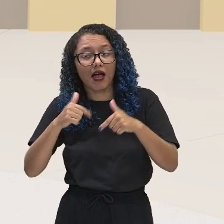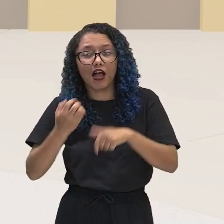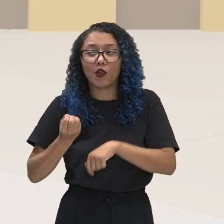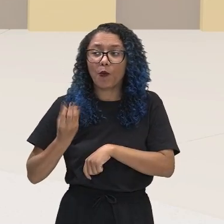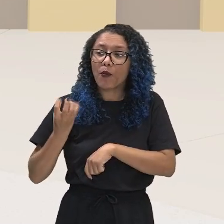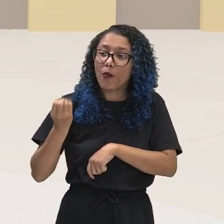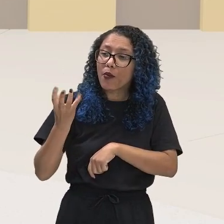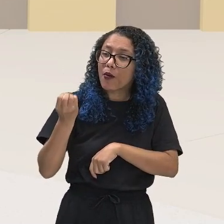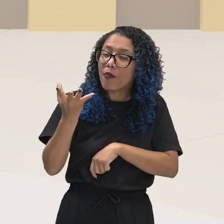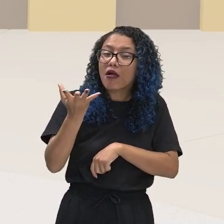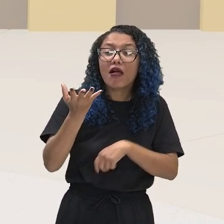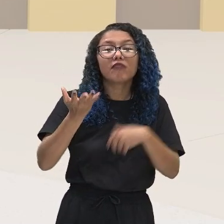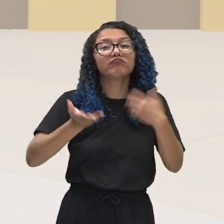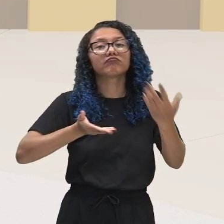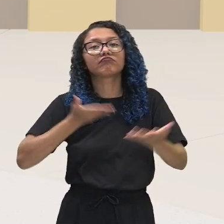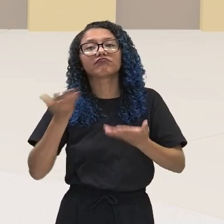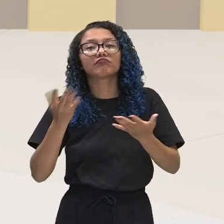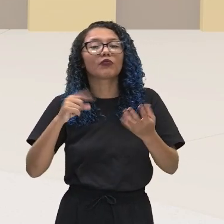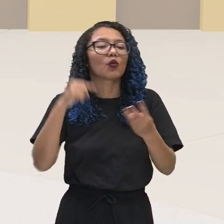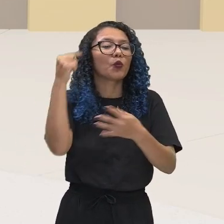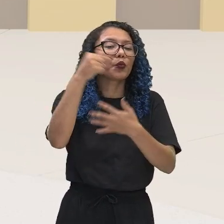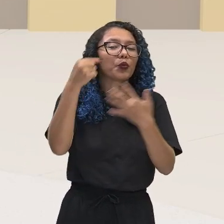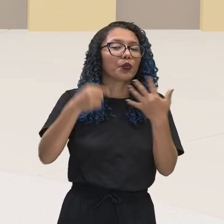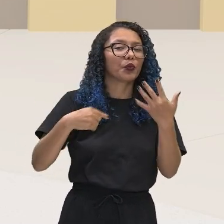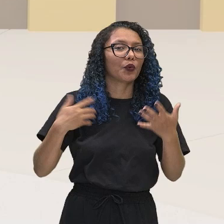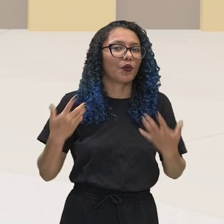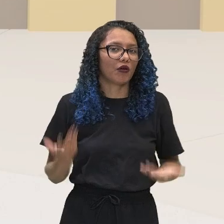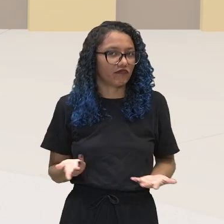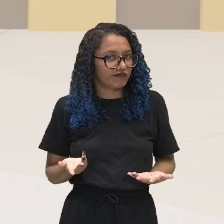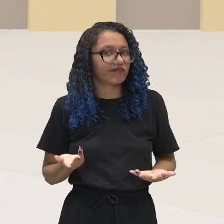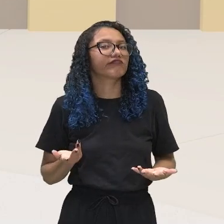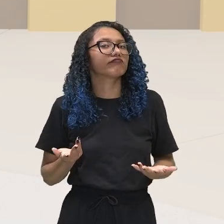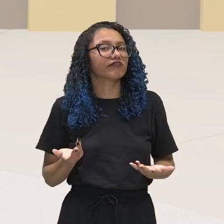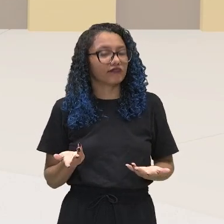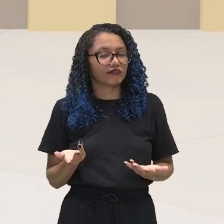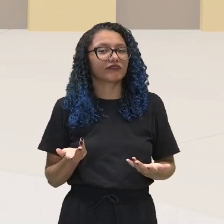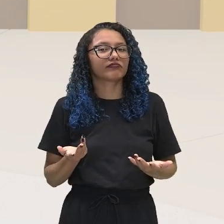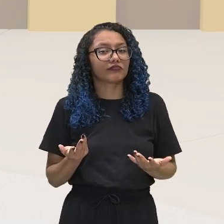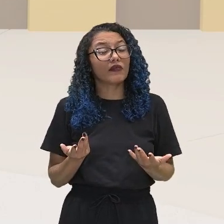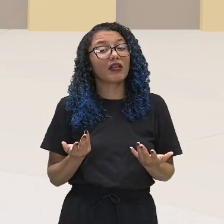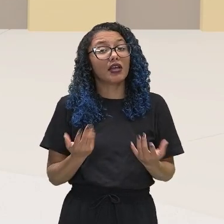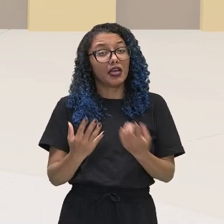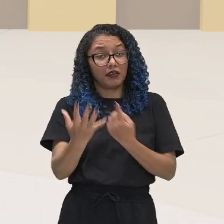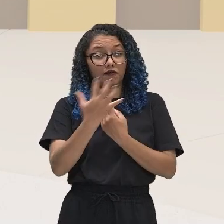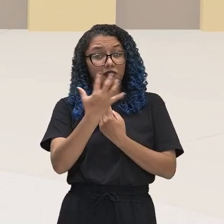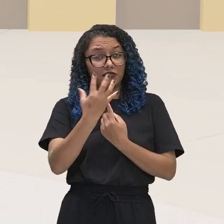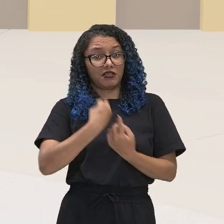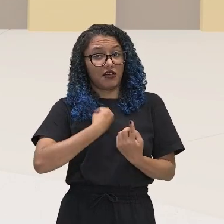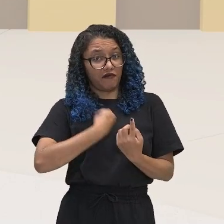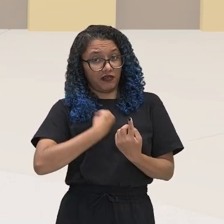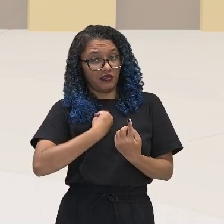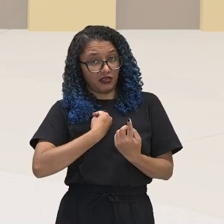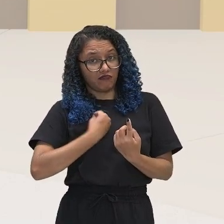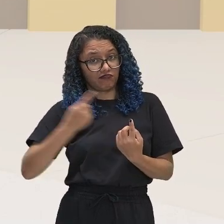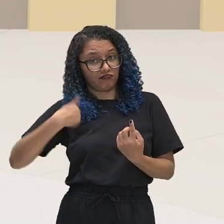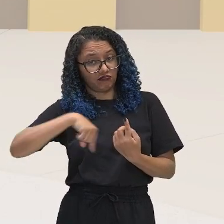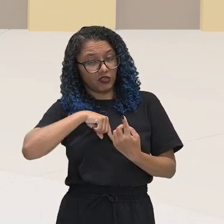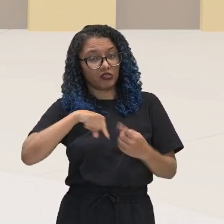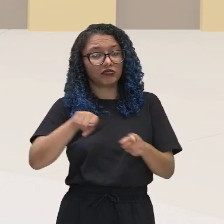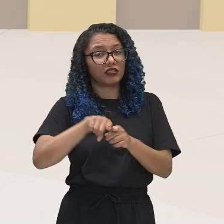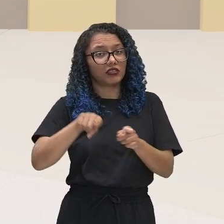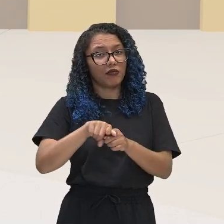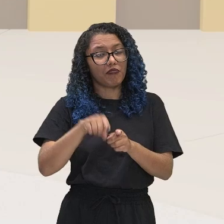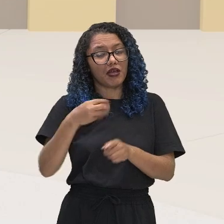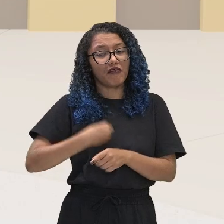são propósitos, isso são sonhos. Isso impacta não só na nossa vida, mas também a vida de